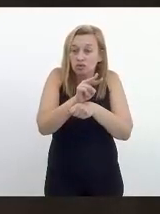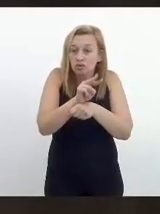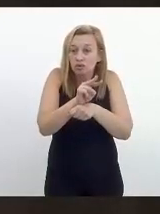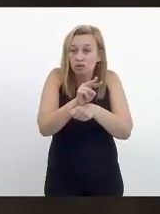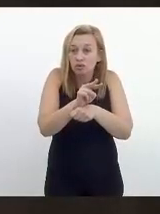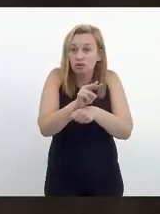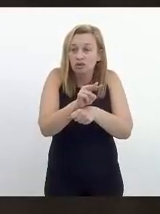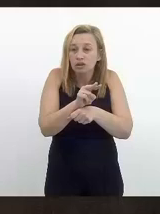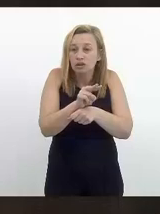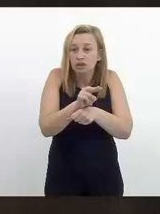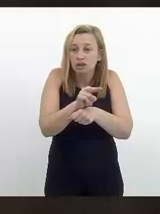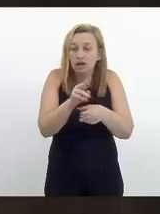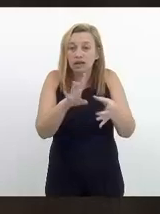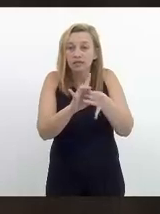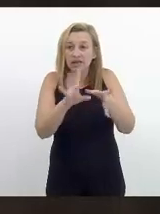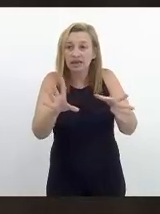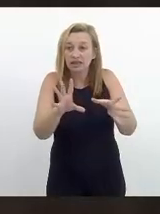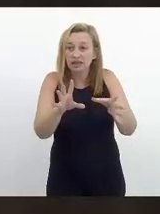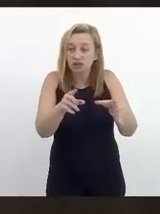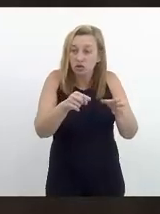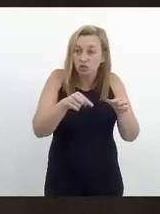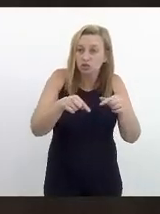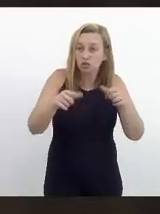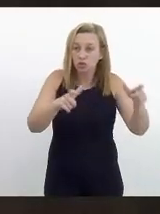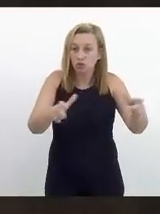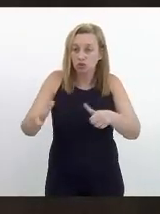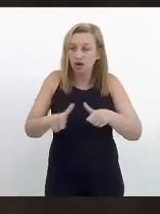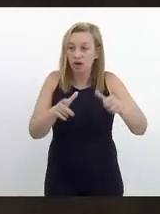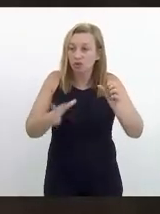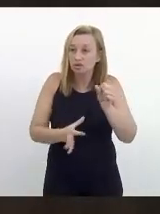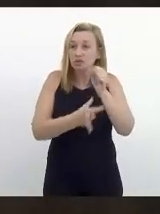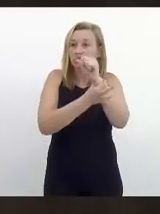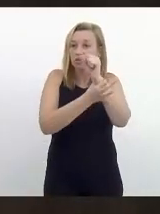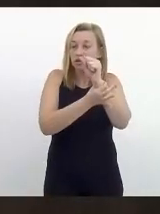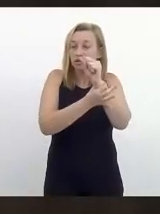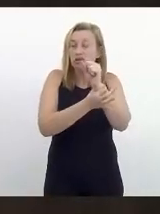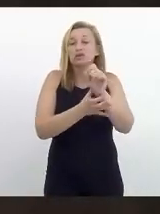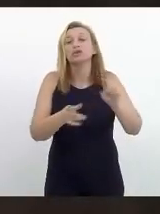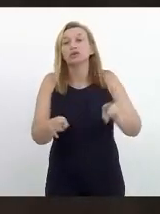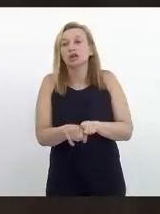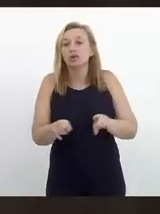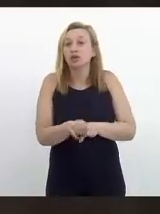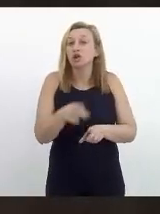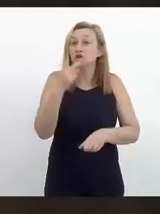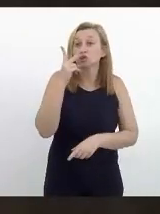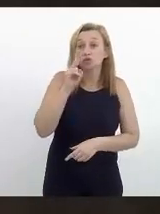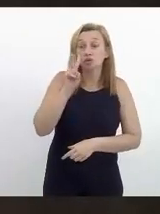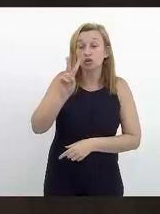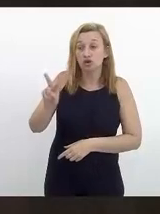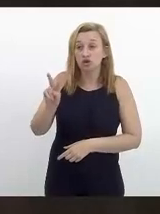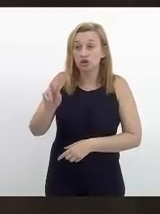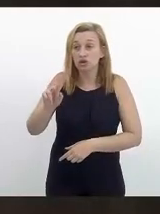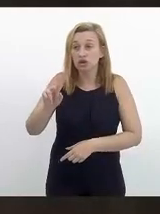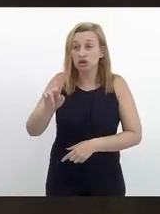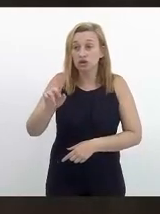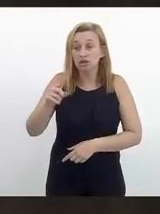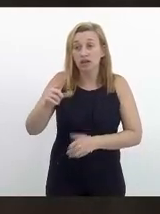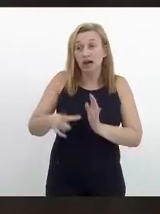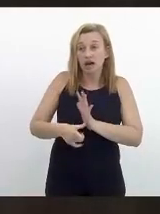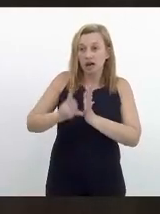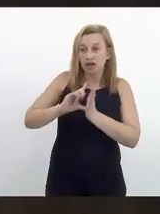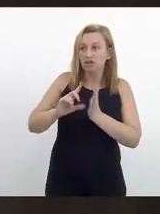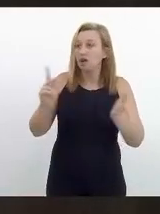o trânsito deles pelas unidades com o mínimo de segurança. Inclusive, dois dias antes da minha visita,